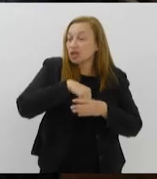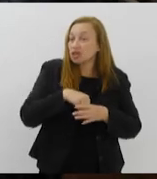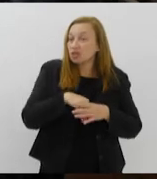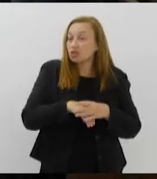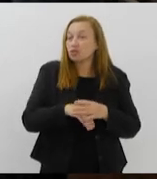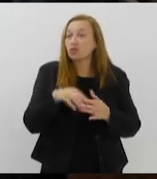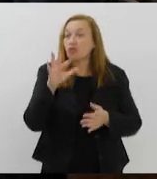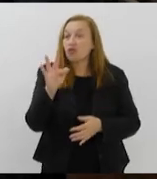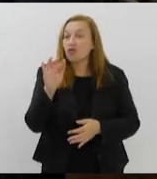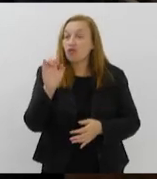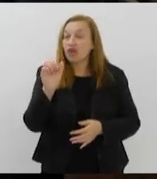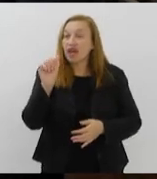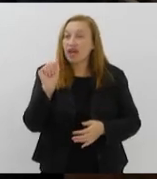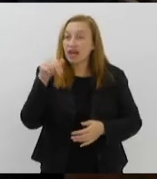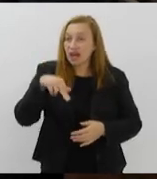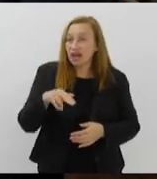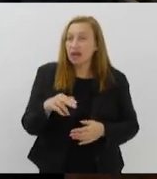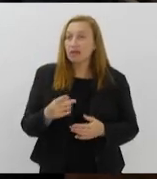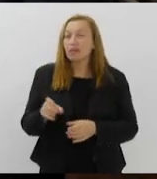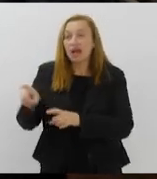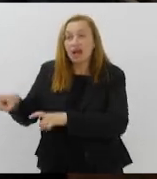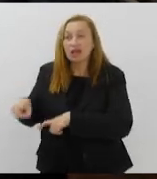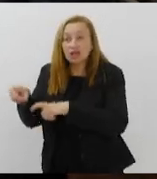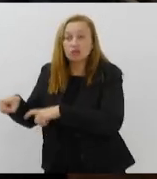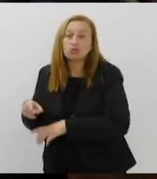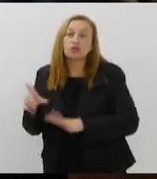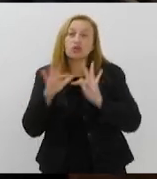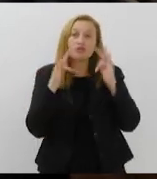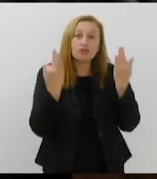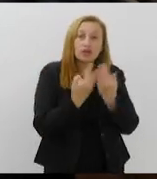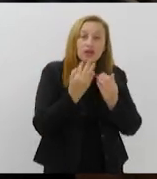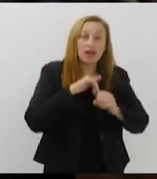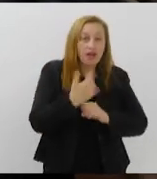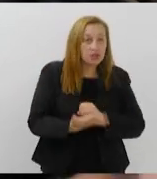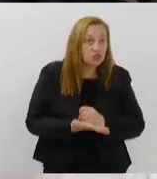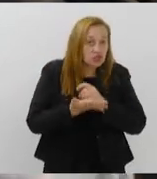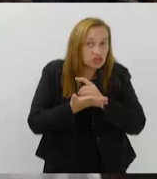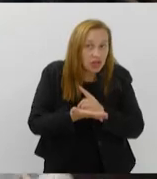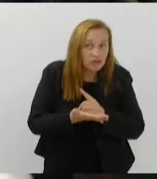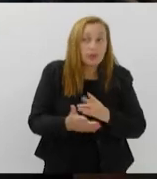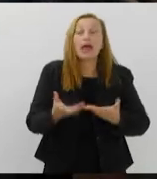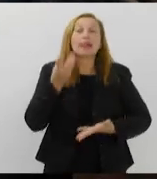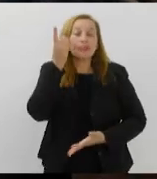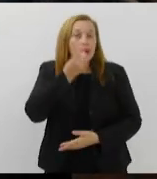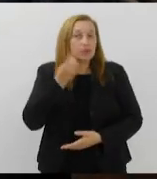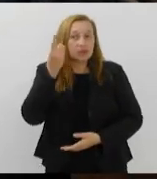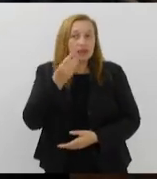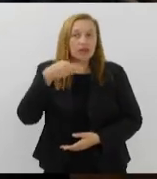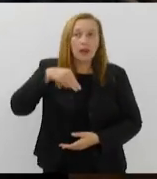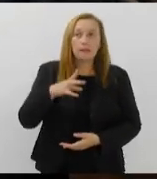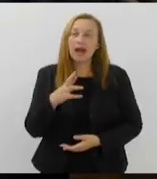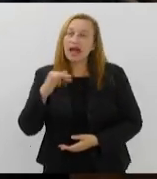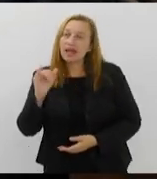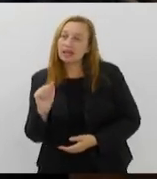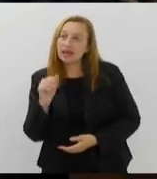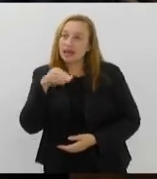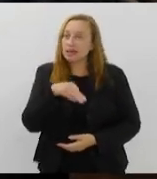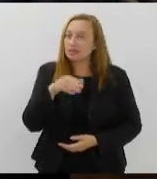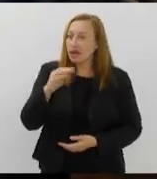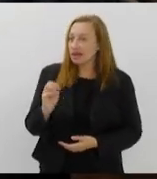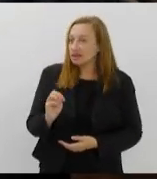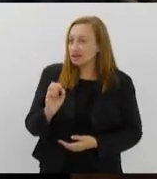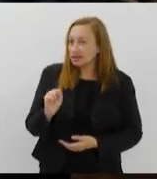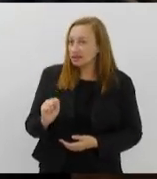FECAM para agricultura orgânica, familiar e sustentável. Deputada Marina do MST,